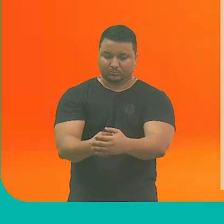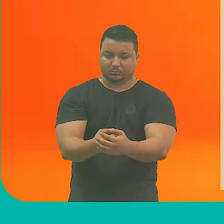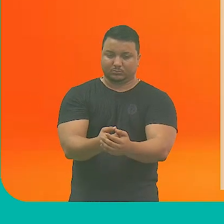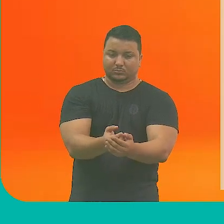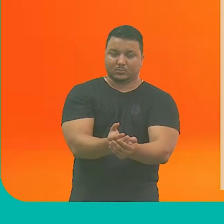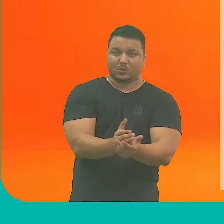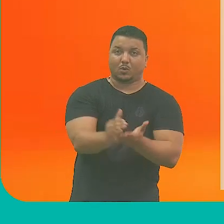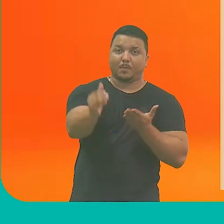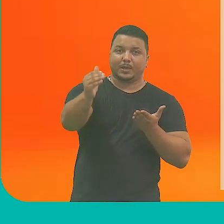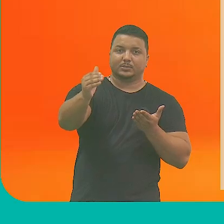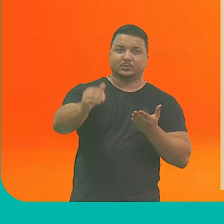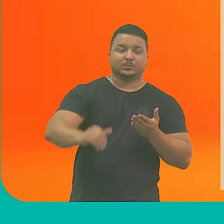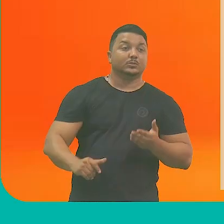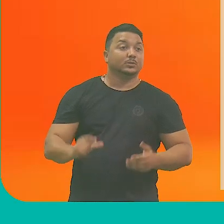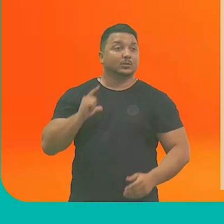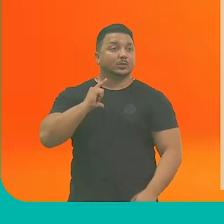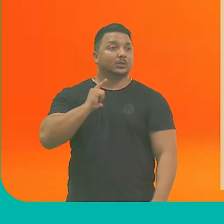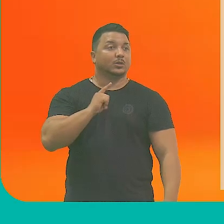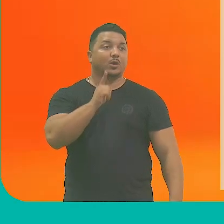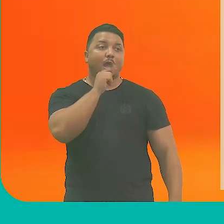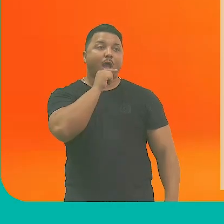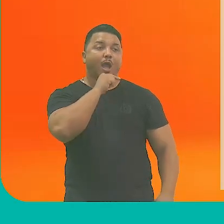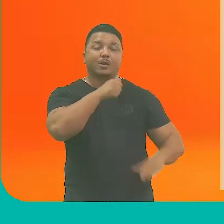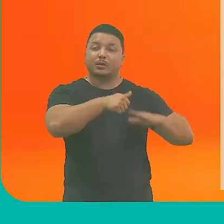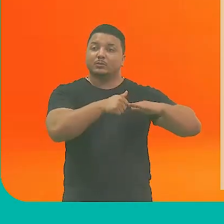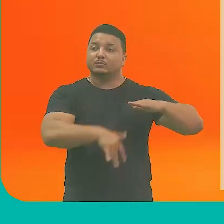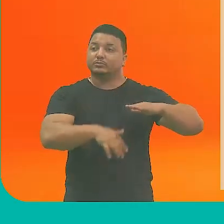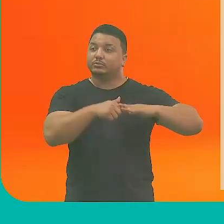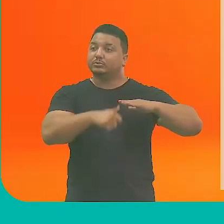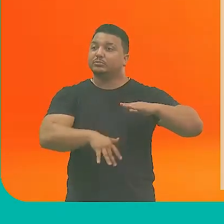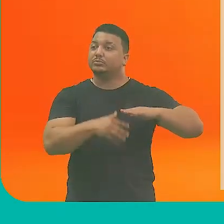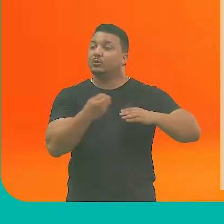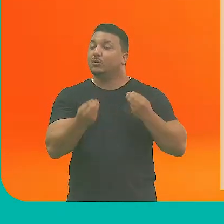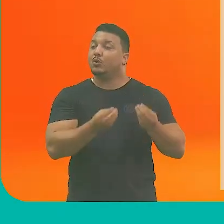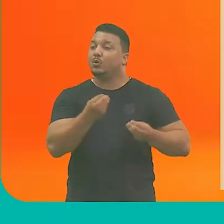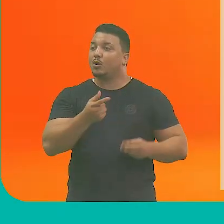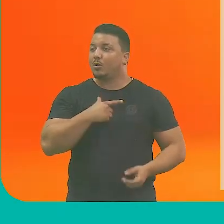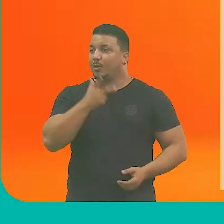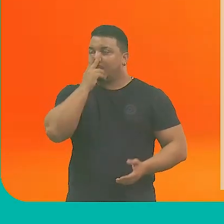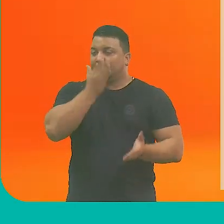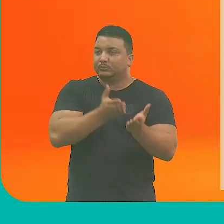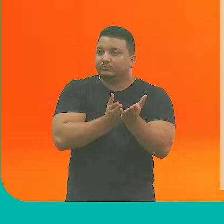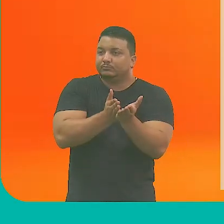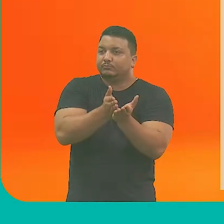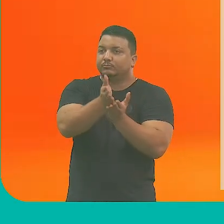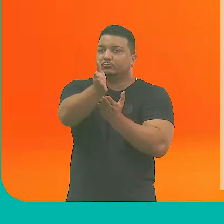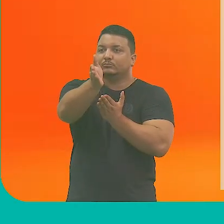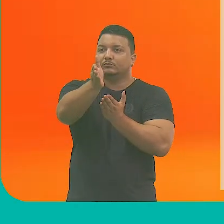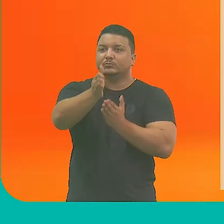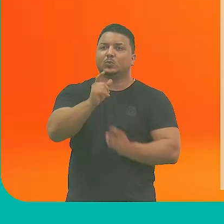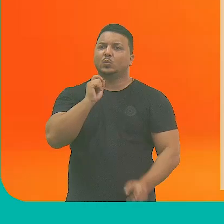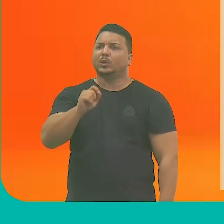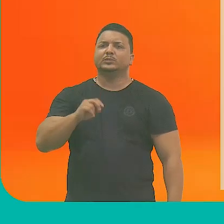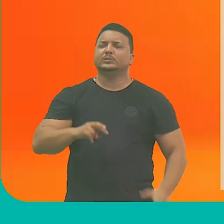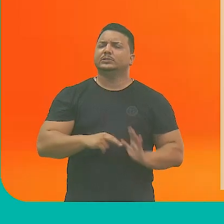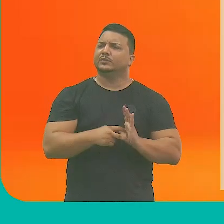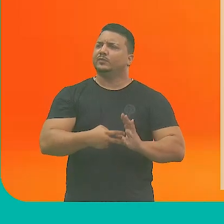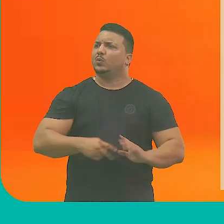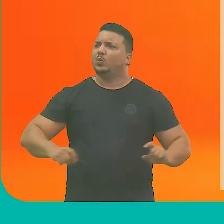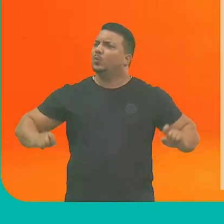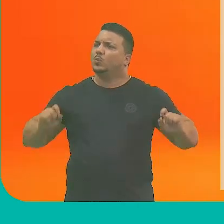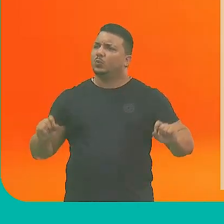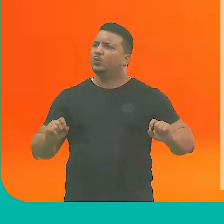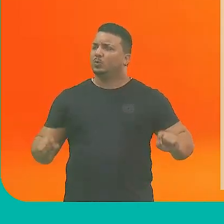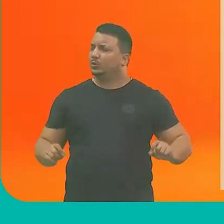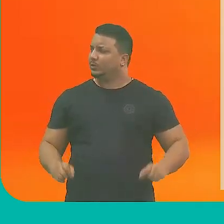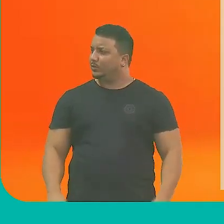ciclo. A vazão de água dessa torneira é constante. Jorge, o que é que isso quer dizer? O